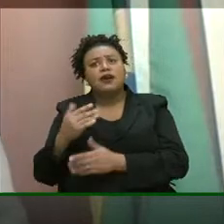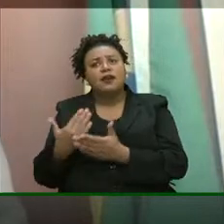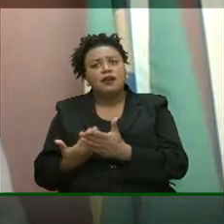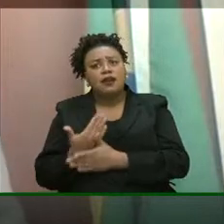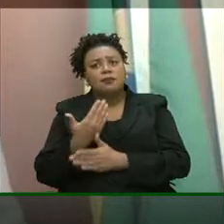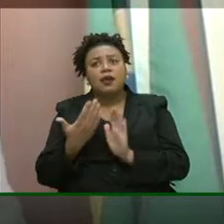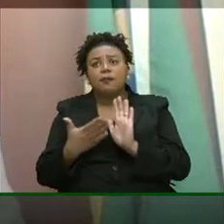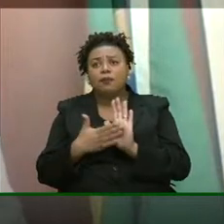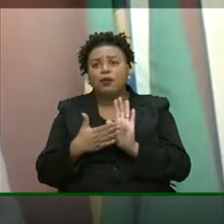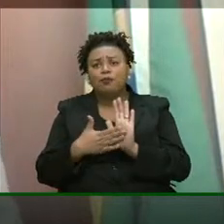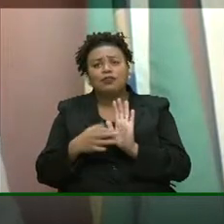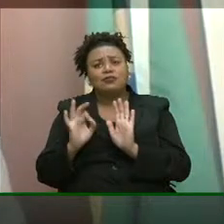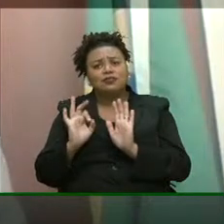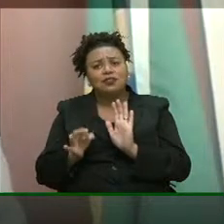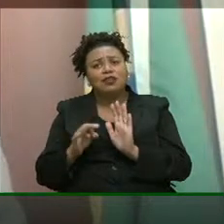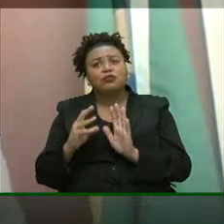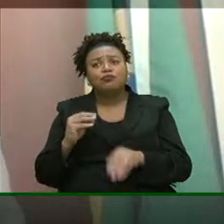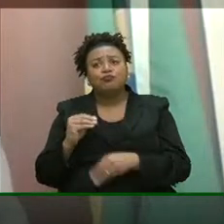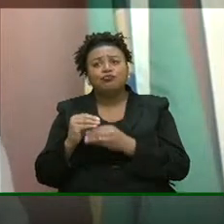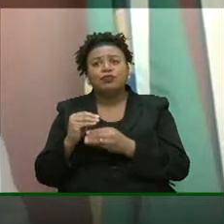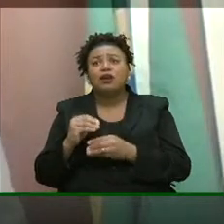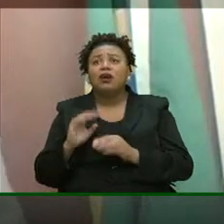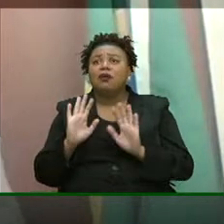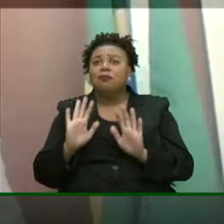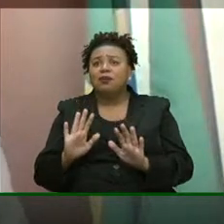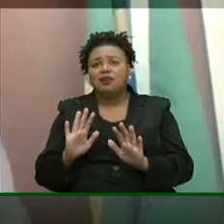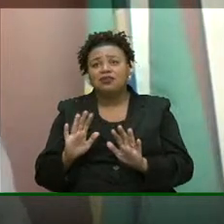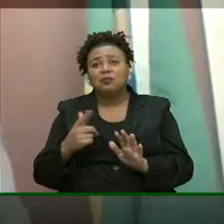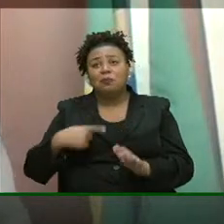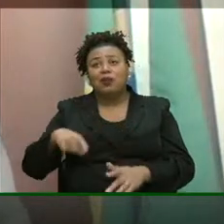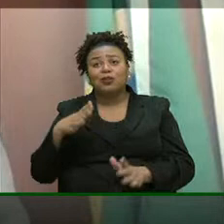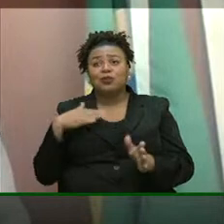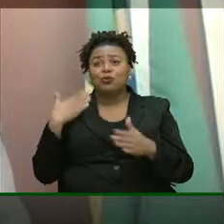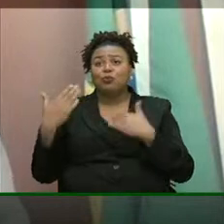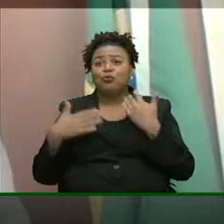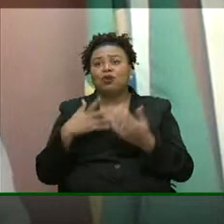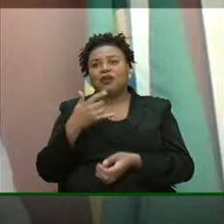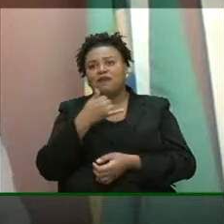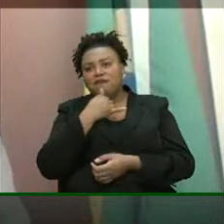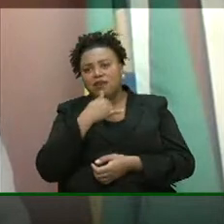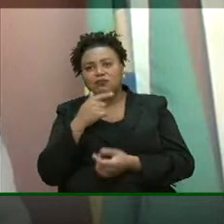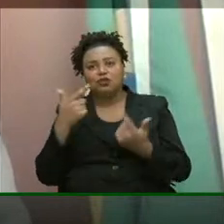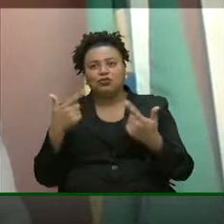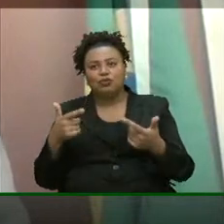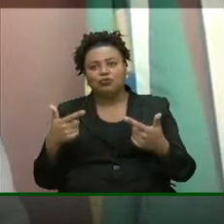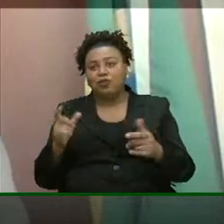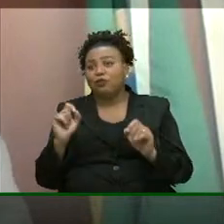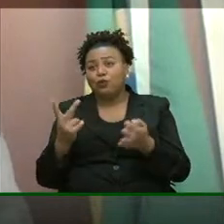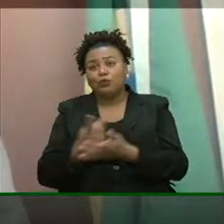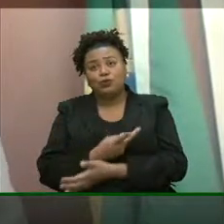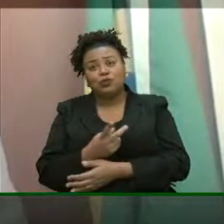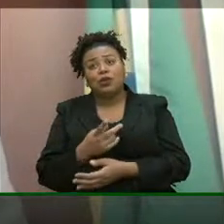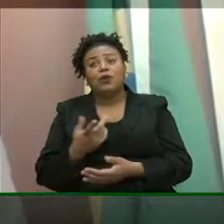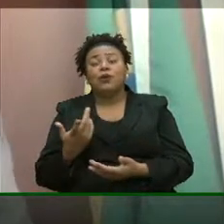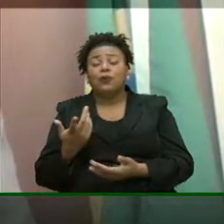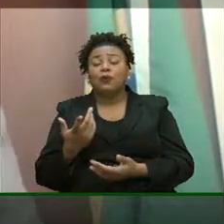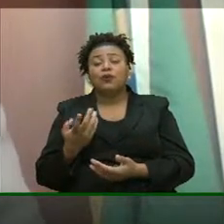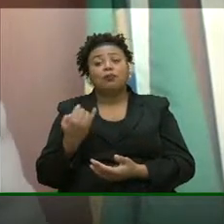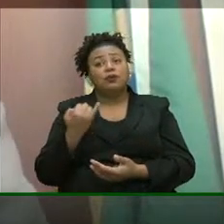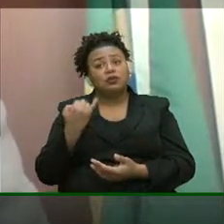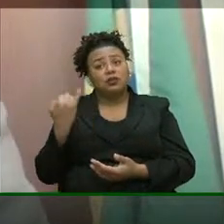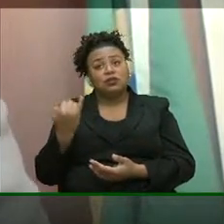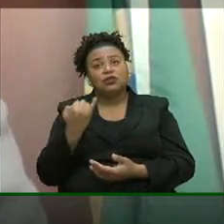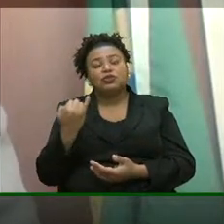uma proposta exatamente contemplando isto, mas, para nossa surpresa, infelizmente não foi o que aconteceu, em que pese, acho